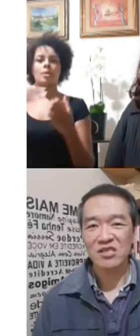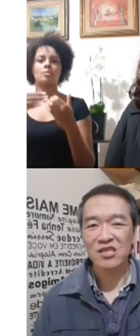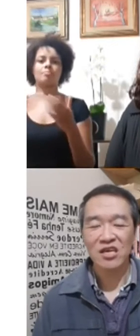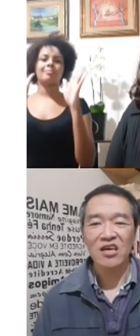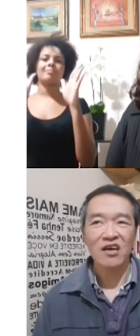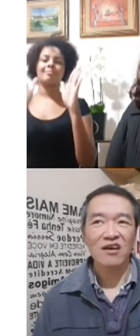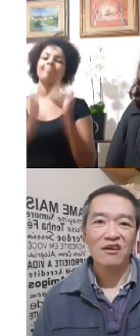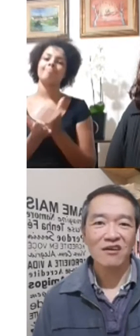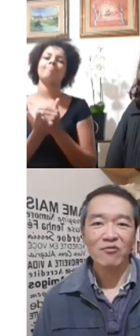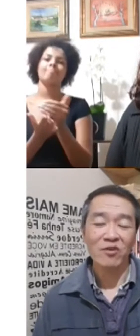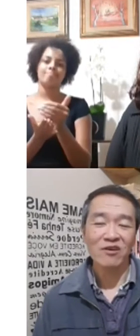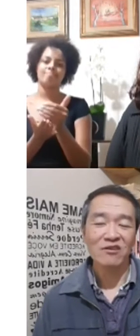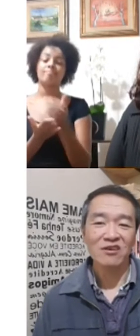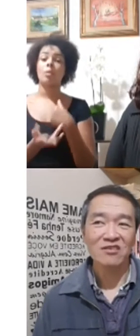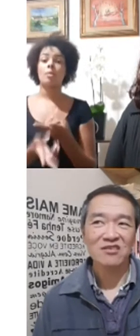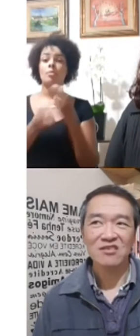momento